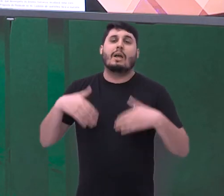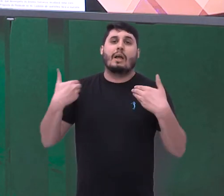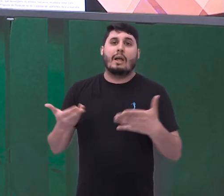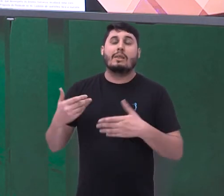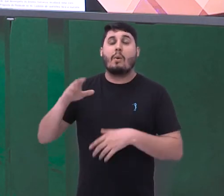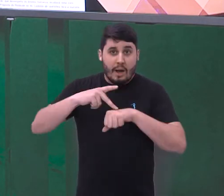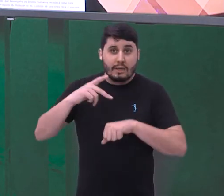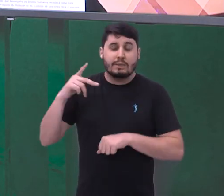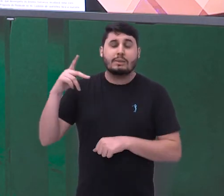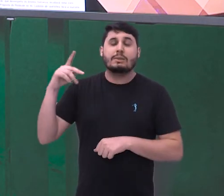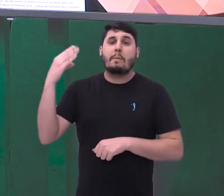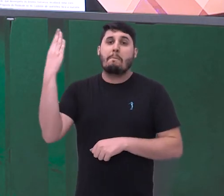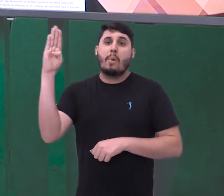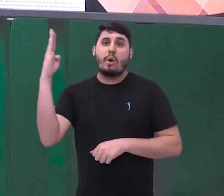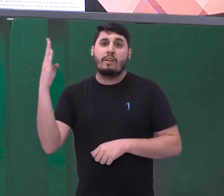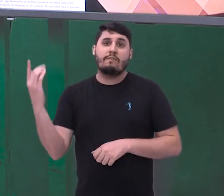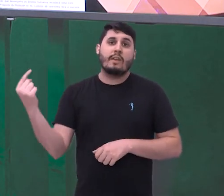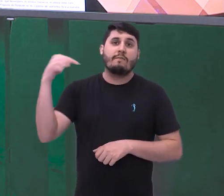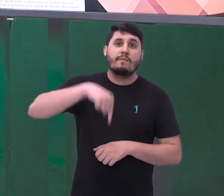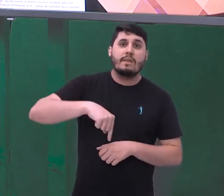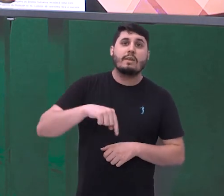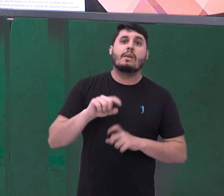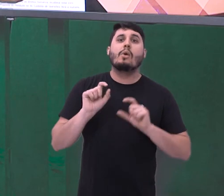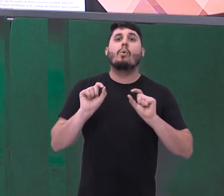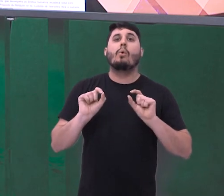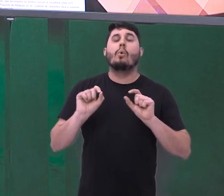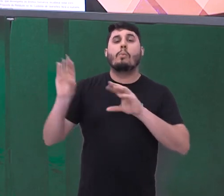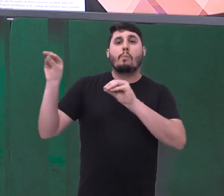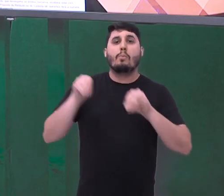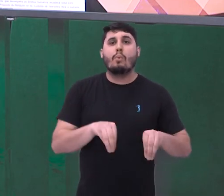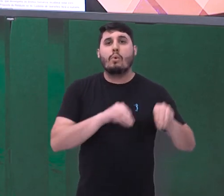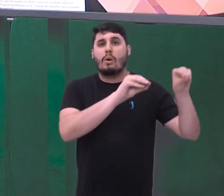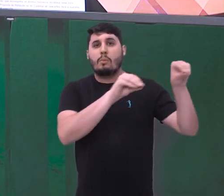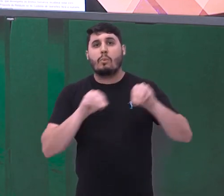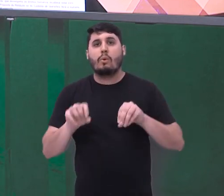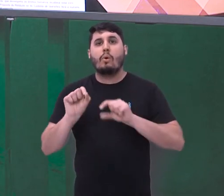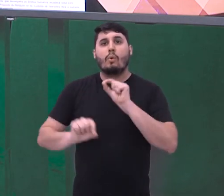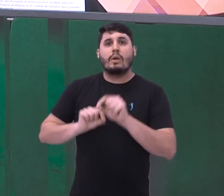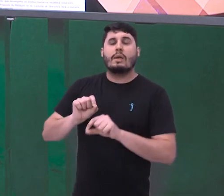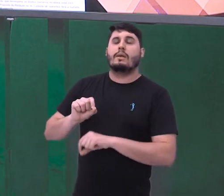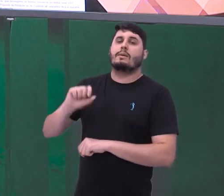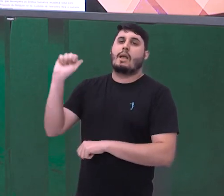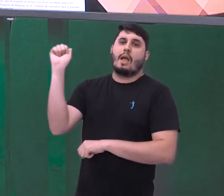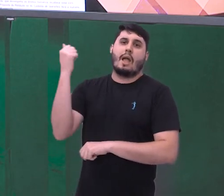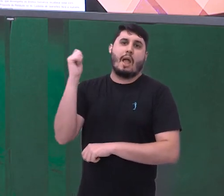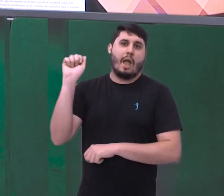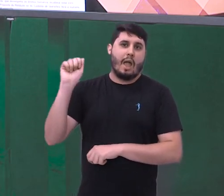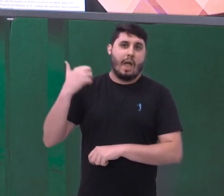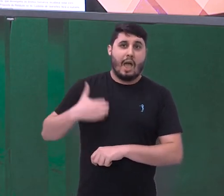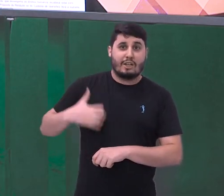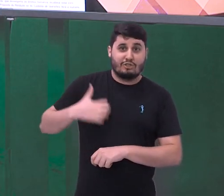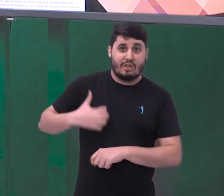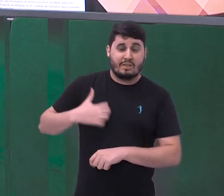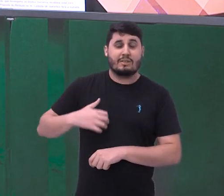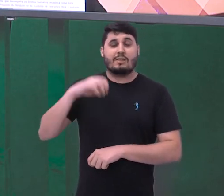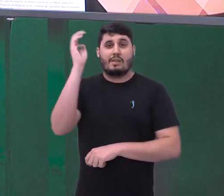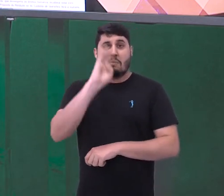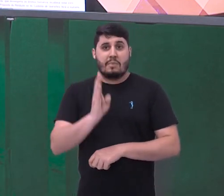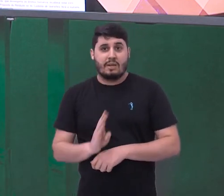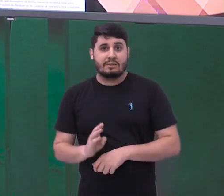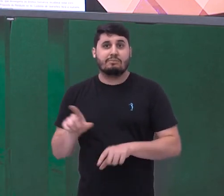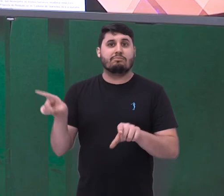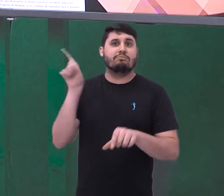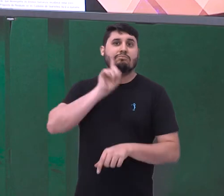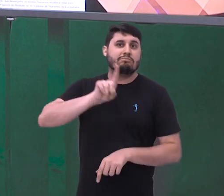onde os bolivianos imigrantes dirigem-se são Argentina, Brasil, Espanha e Estados Unidos. Assim